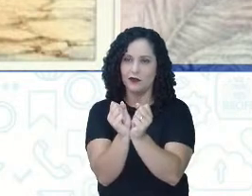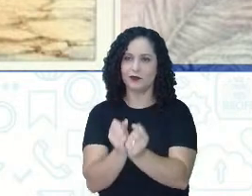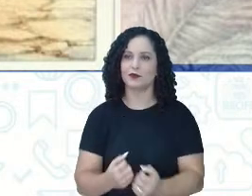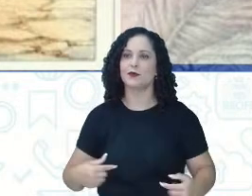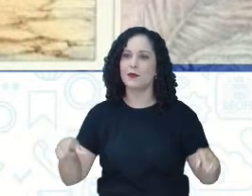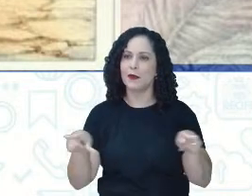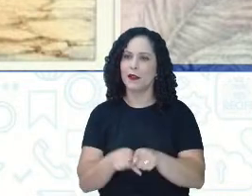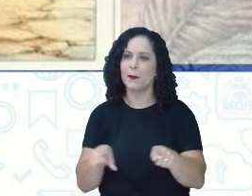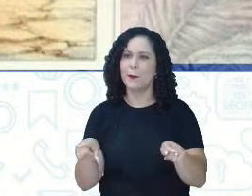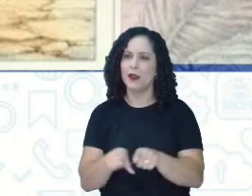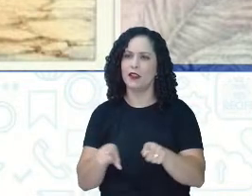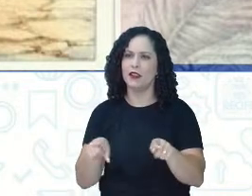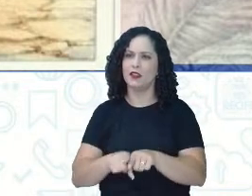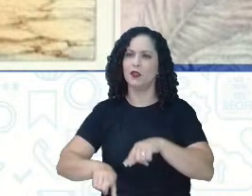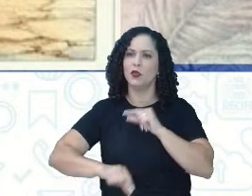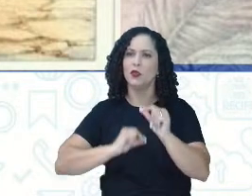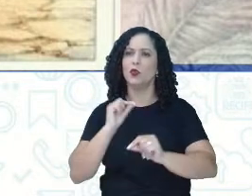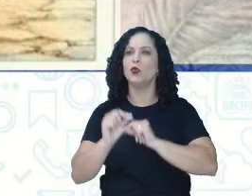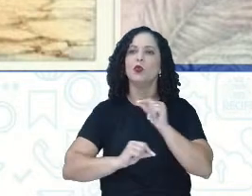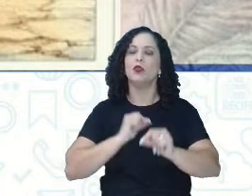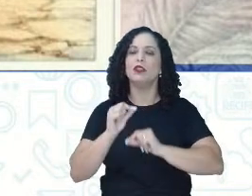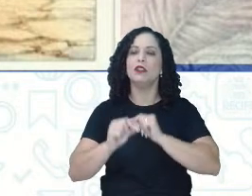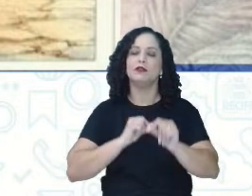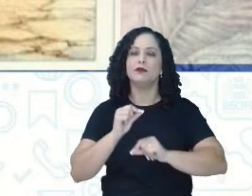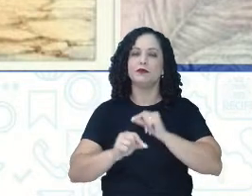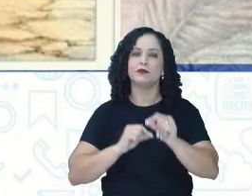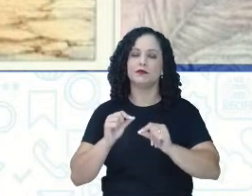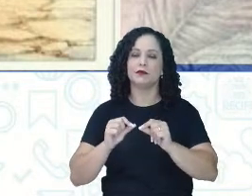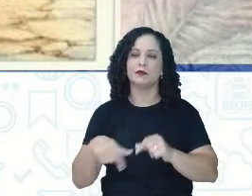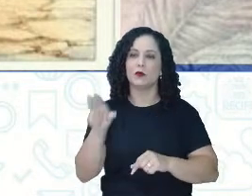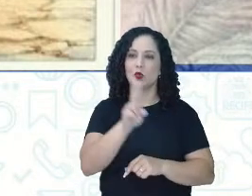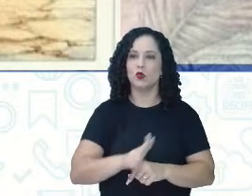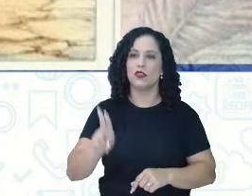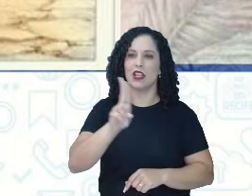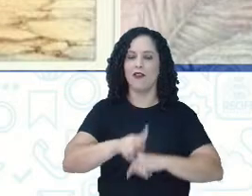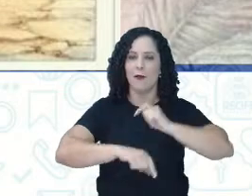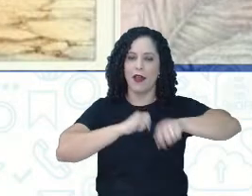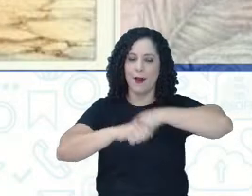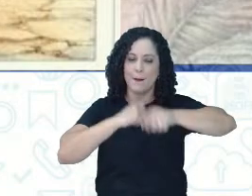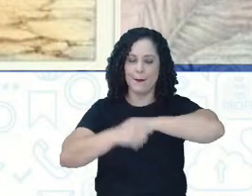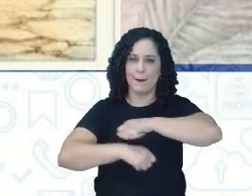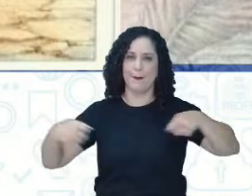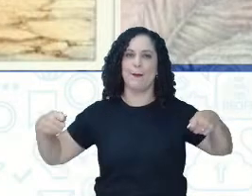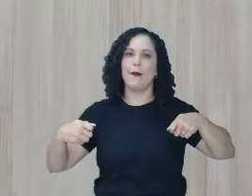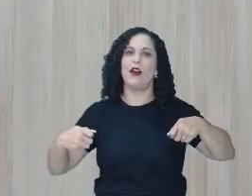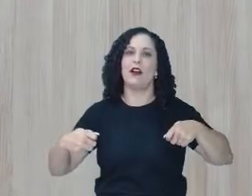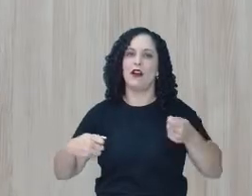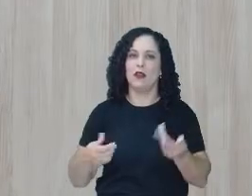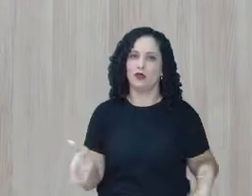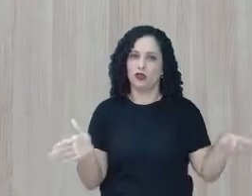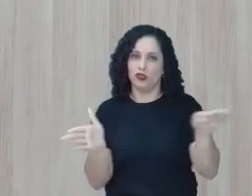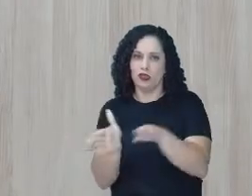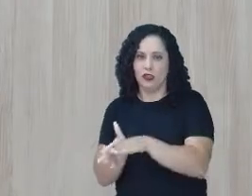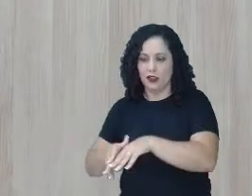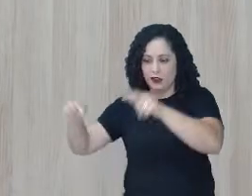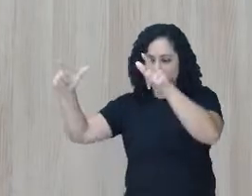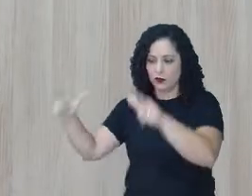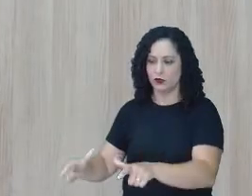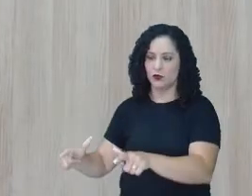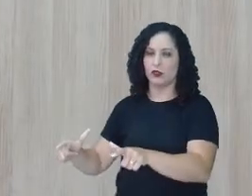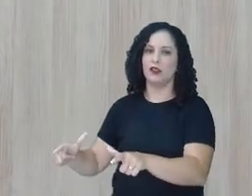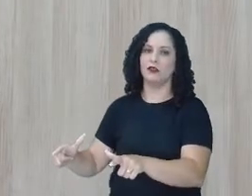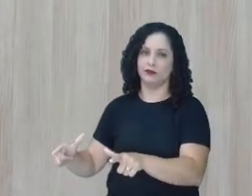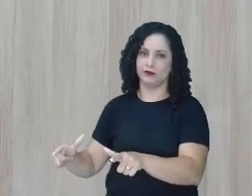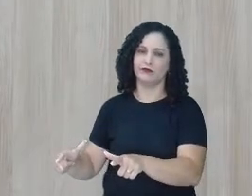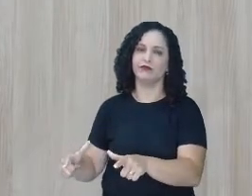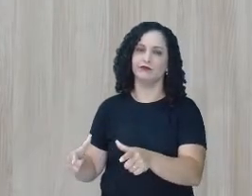também como eram utilizados para amarrá-los, prendê-los, né, quando eles voltavam para a propriedade.